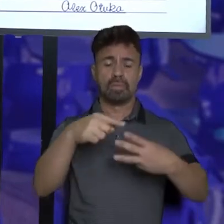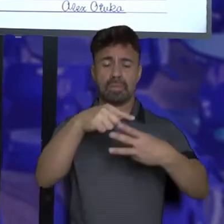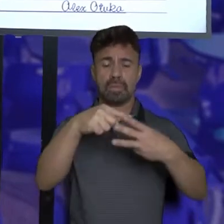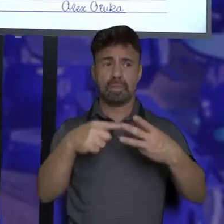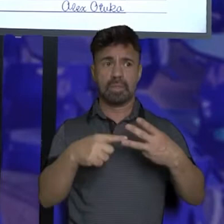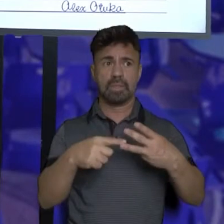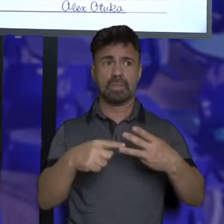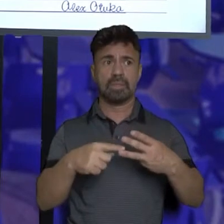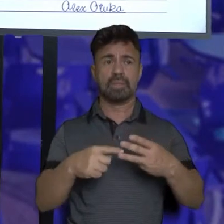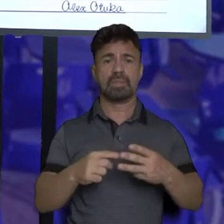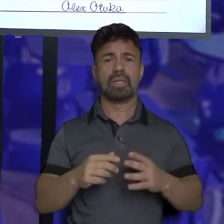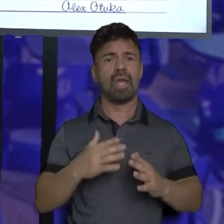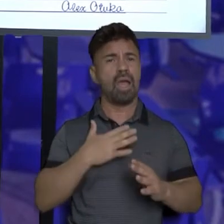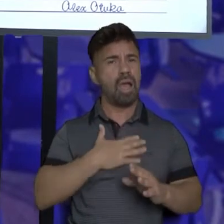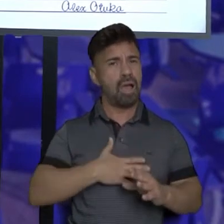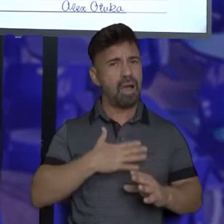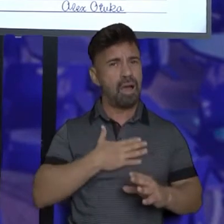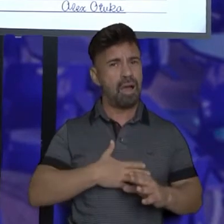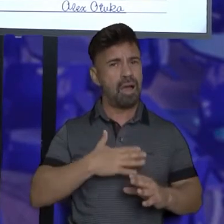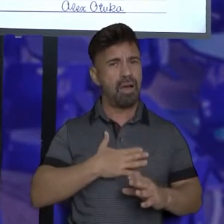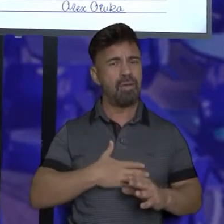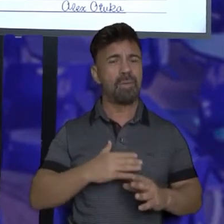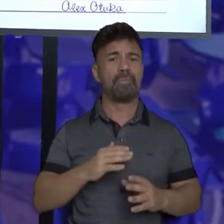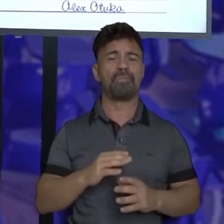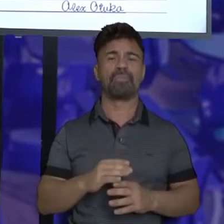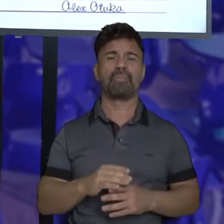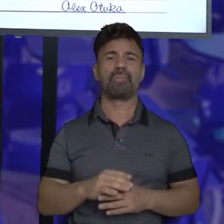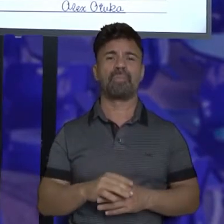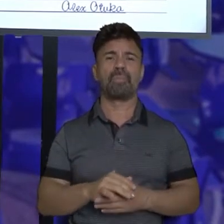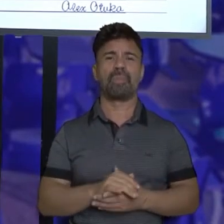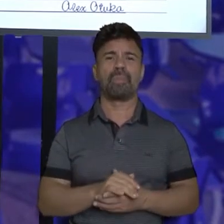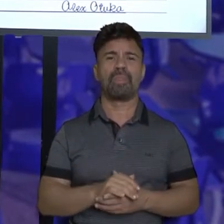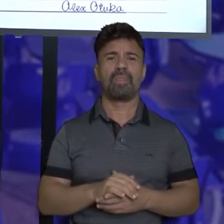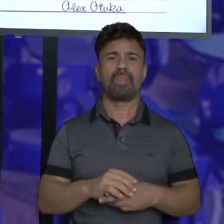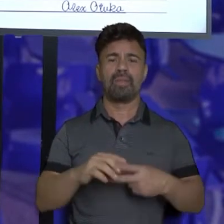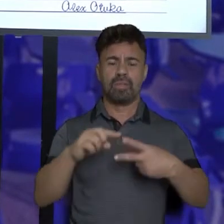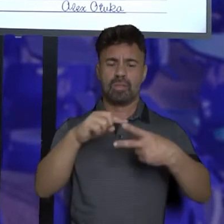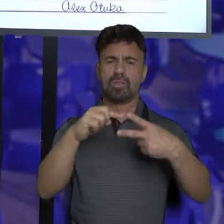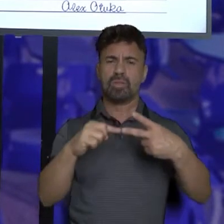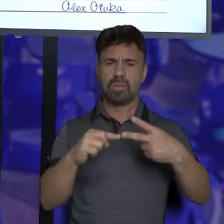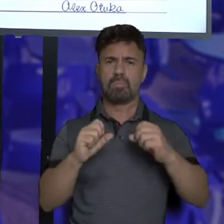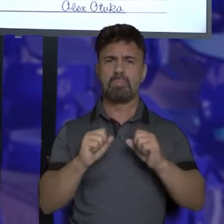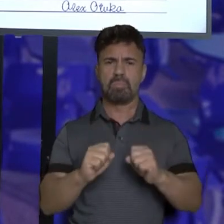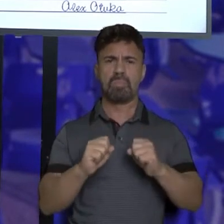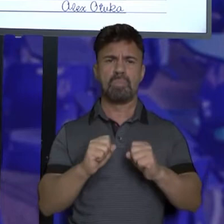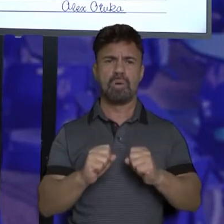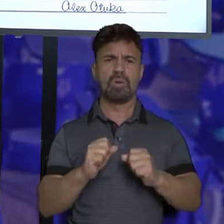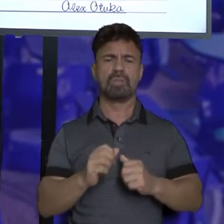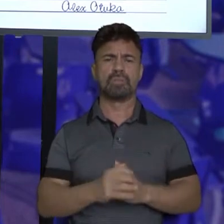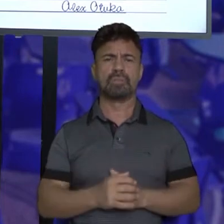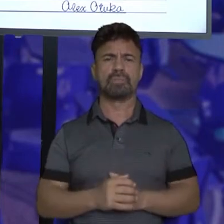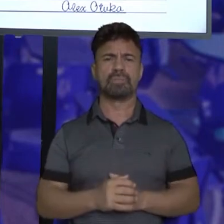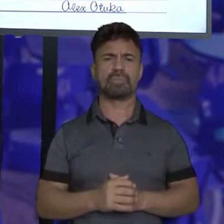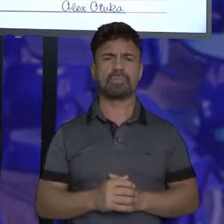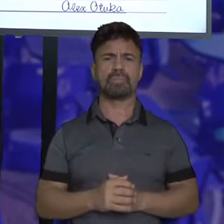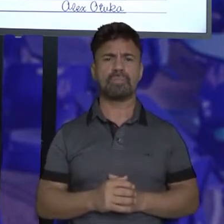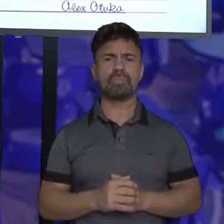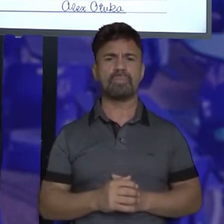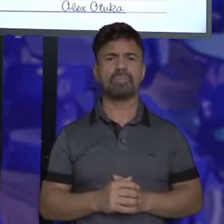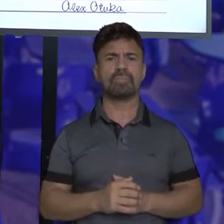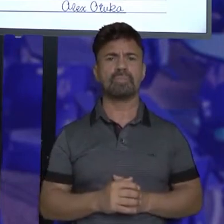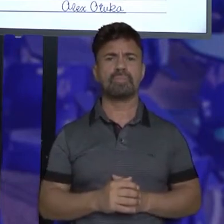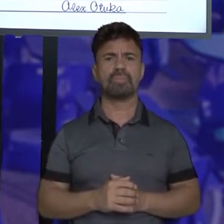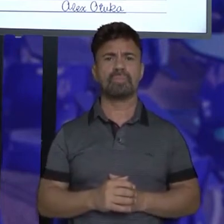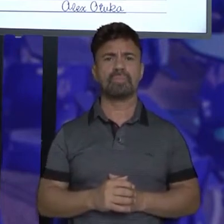parágrafos. Calma, não se assuste. Você poderá fazer menos. 2 parágrafos também pode ser. Isso é uma média de parágrafos em que é